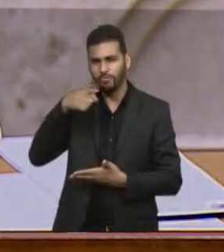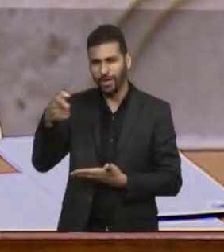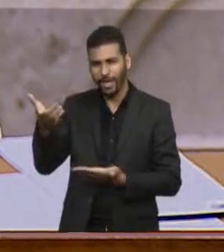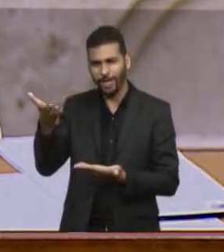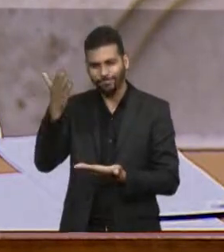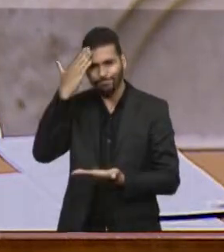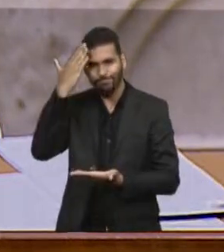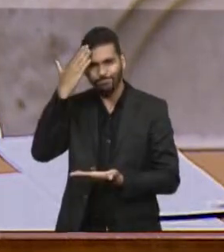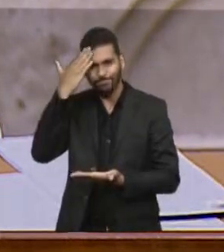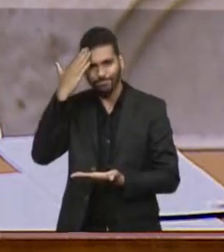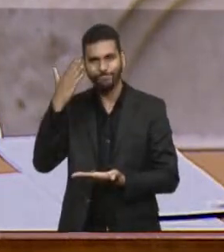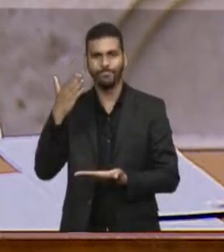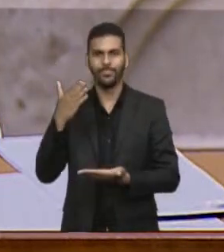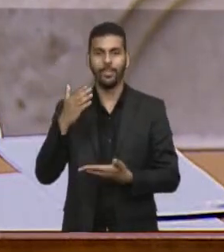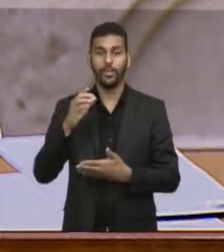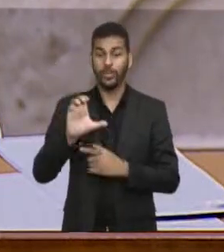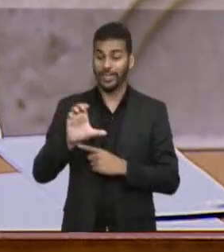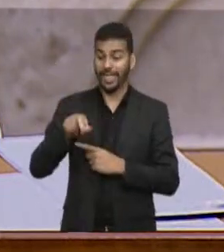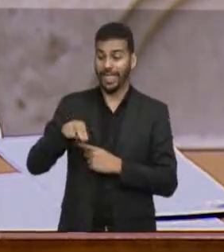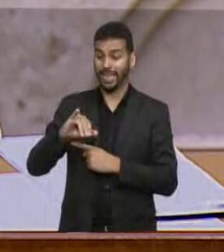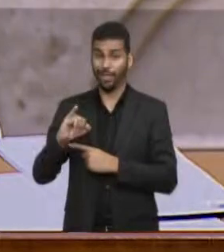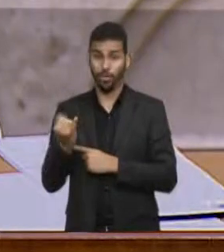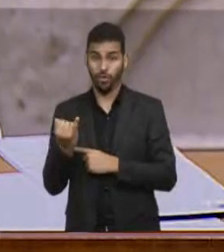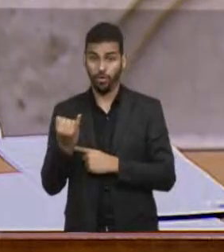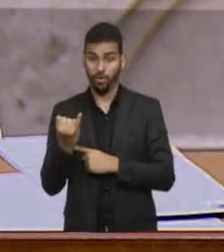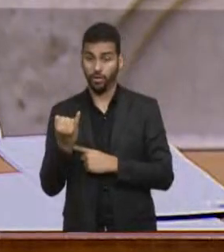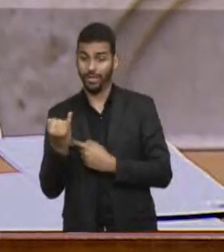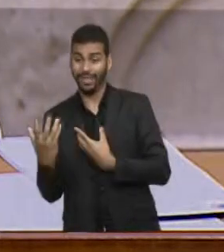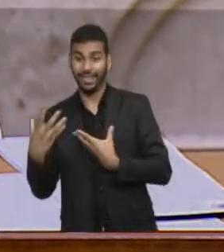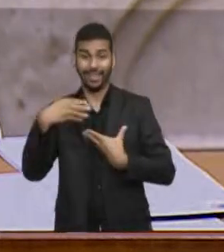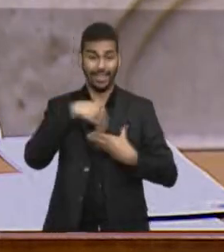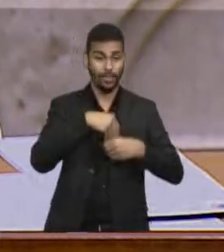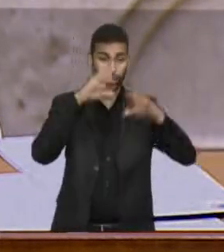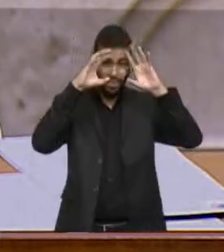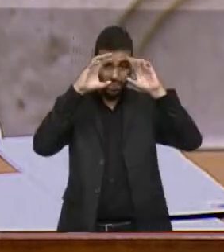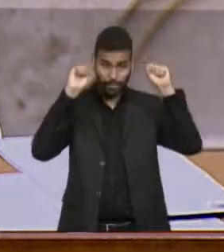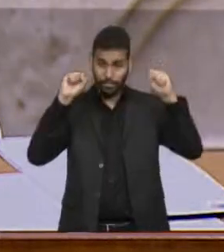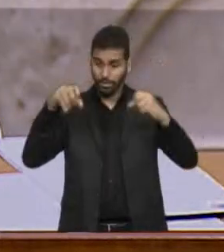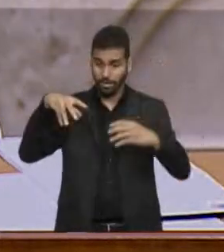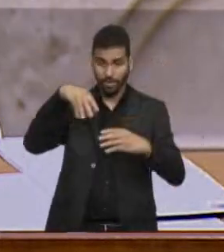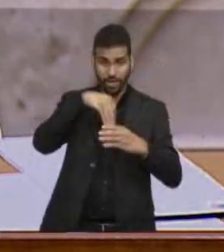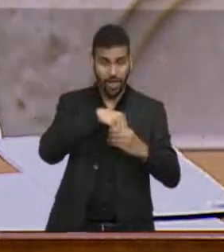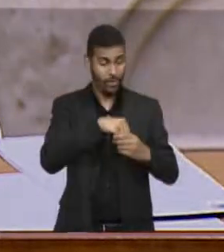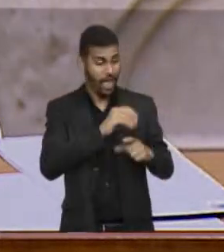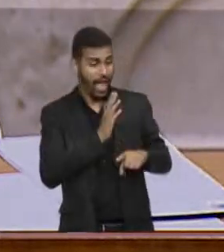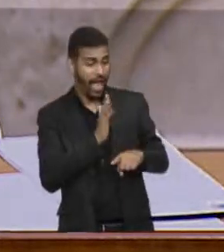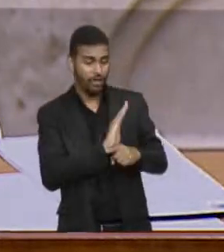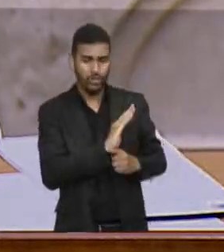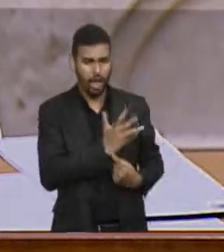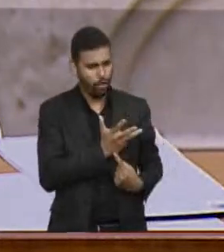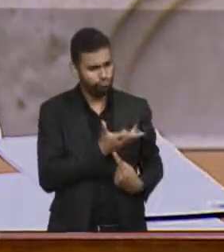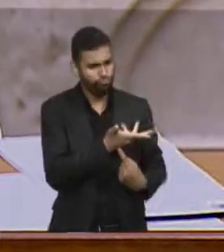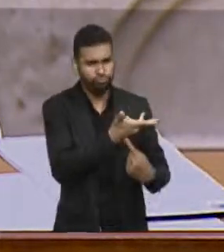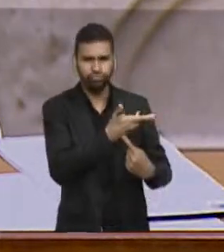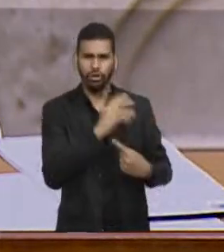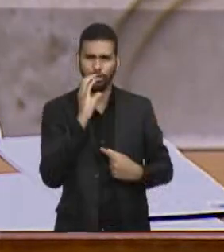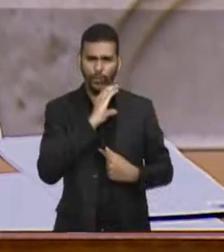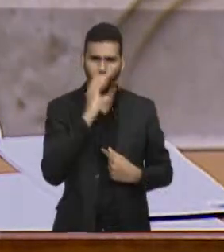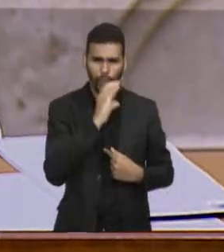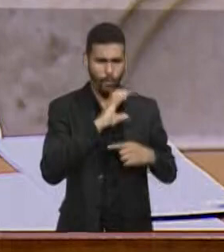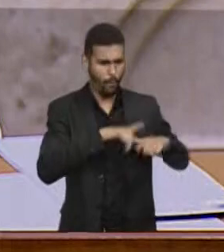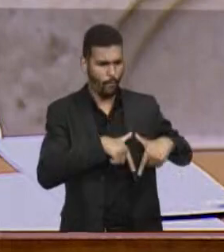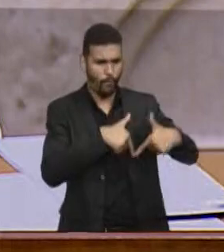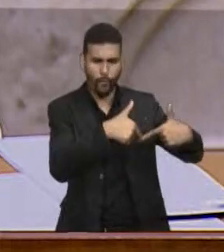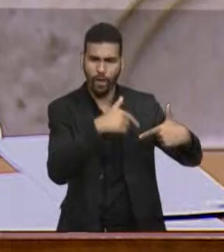possa atuar na agilização junto aos tribunais na agilização dos próprios do procedimento